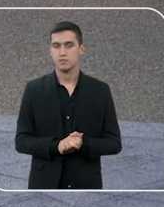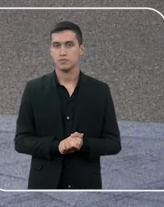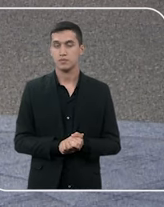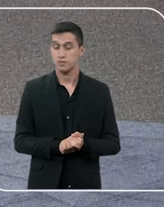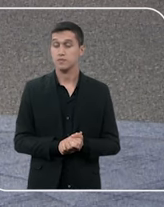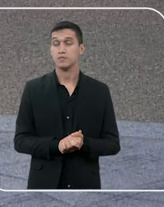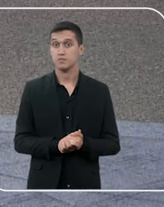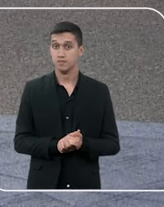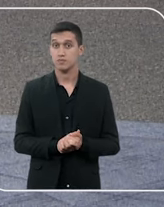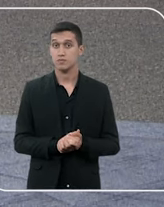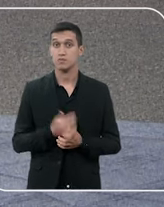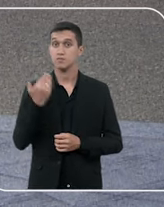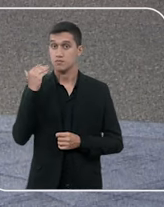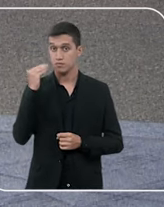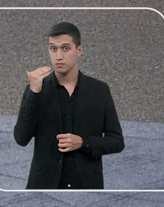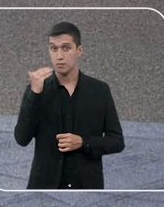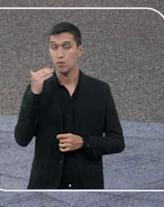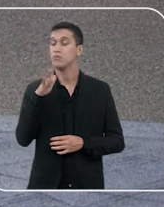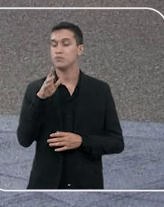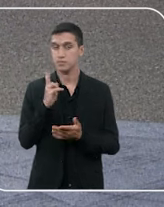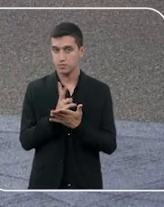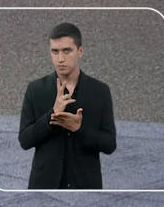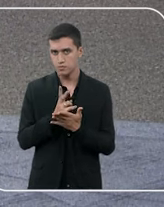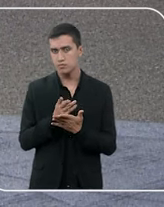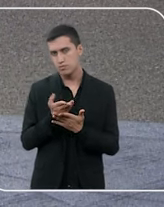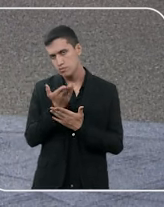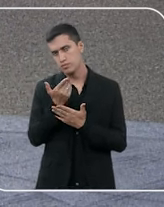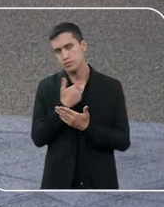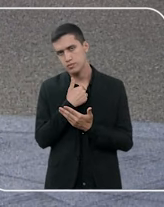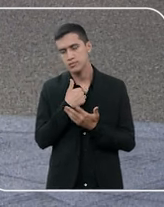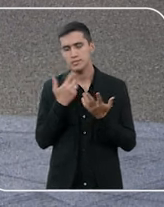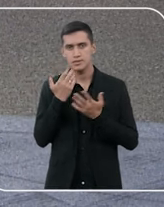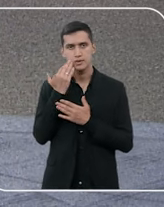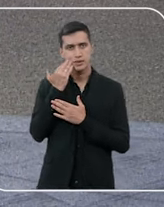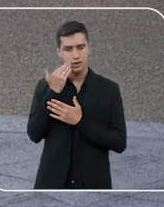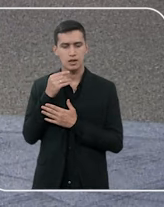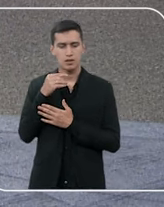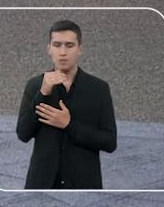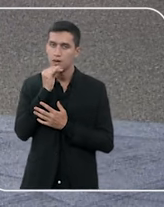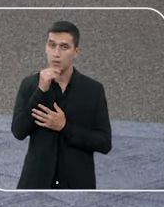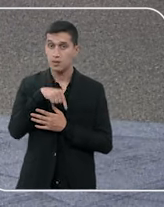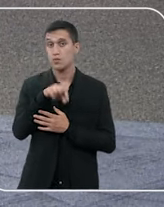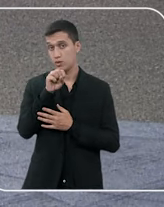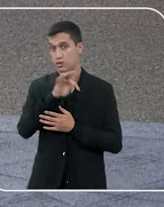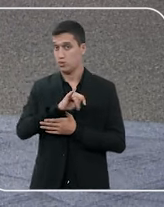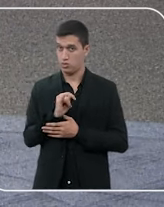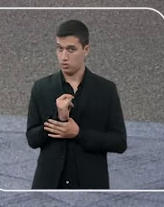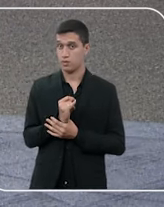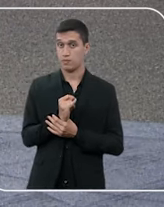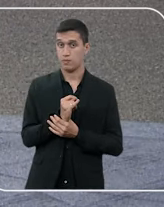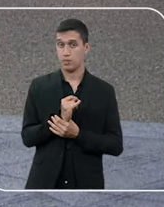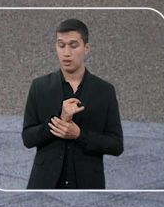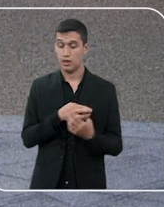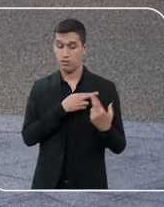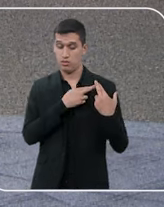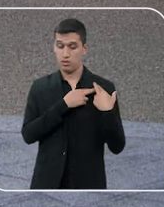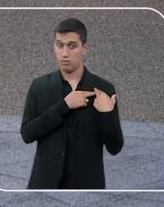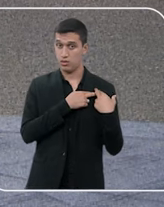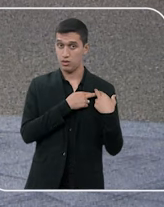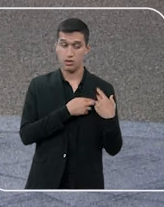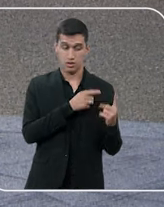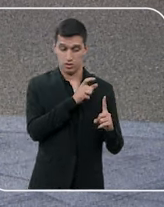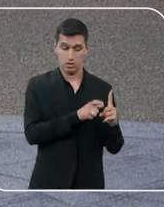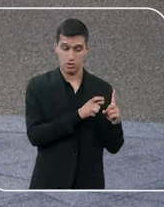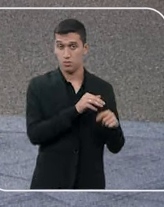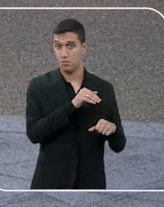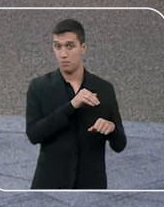Entendi. Ainda com você, professor Guilherme, de acordo com entendimentos aqui do Superior Tribunal de Justiça, a responsabilidade civil do médico em